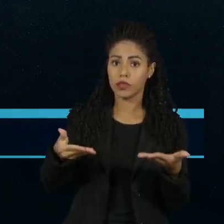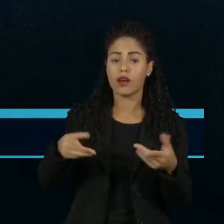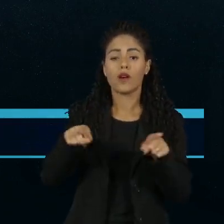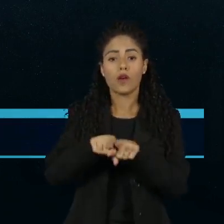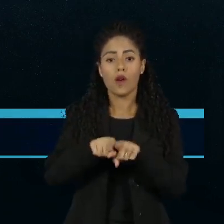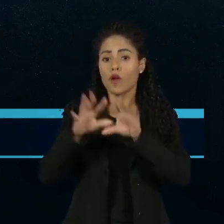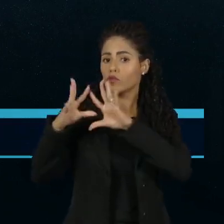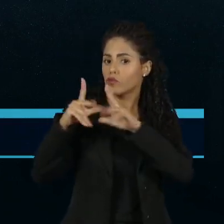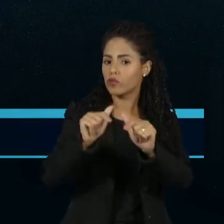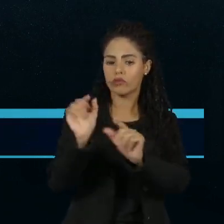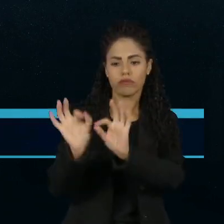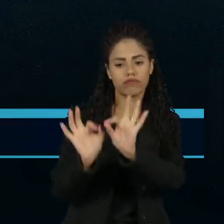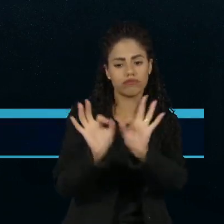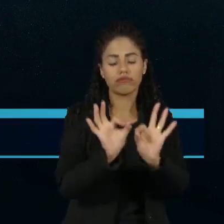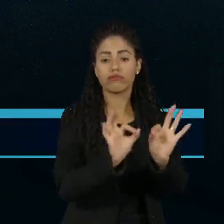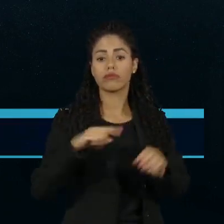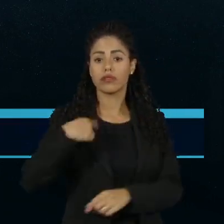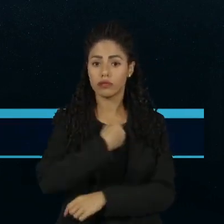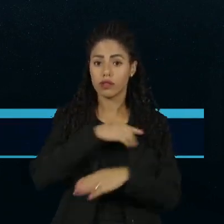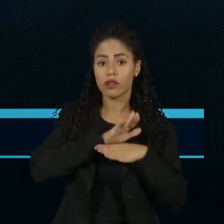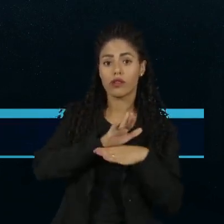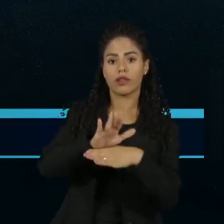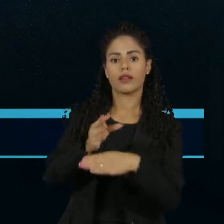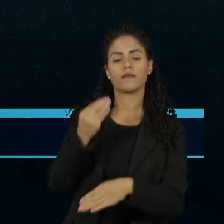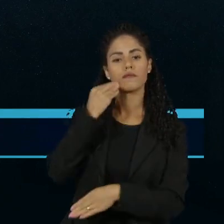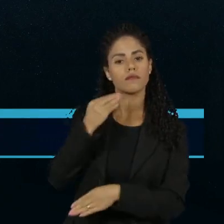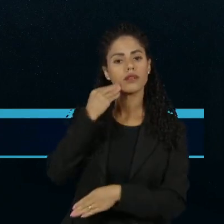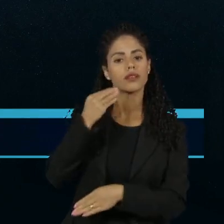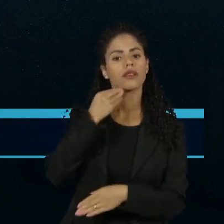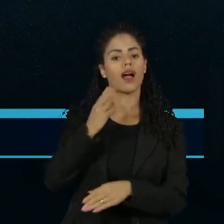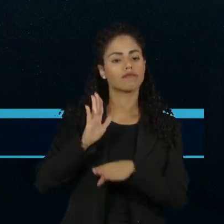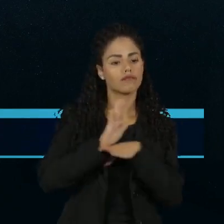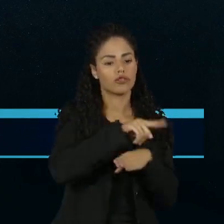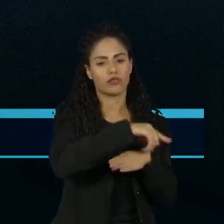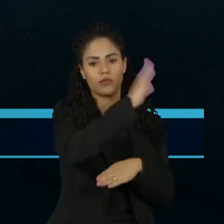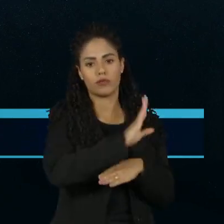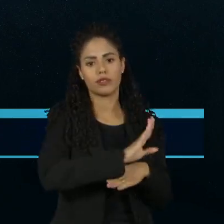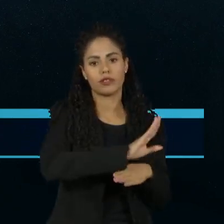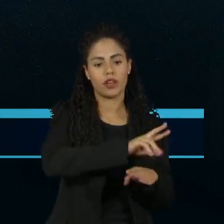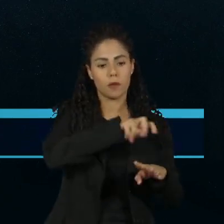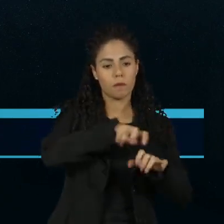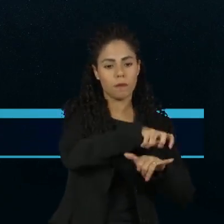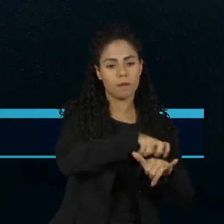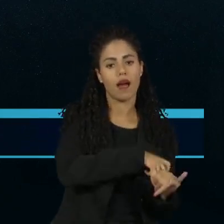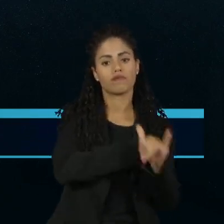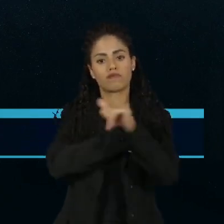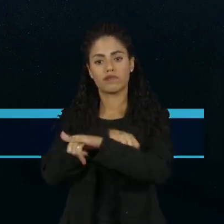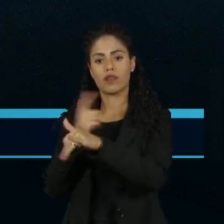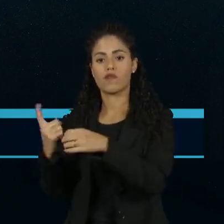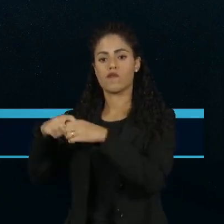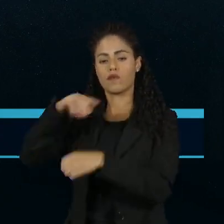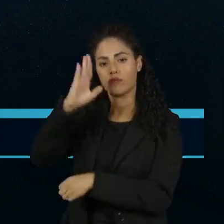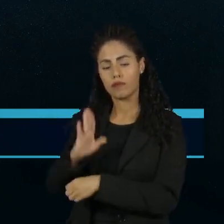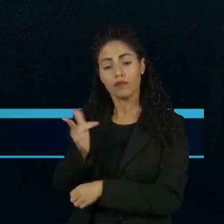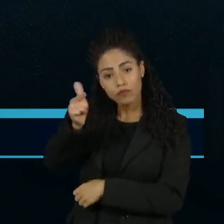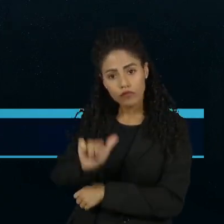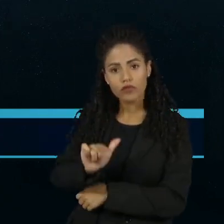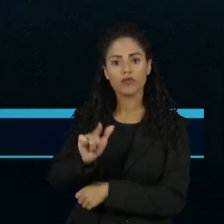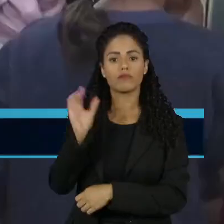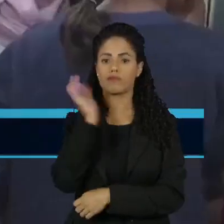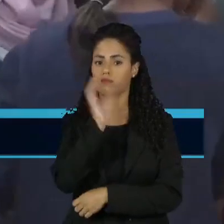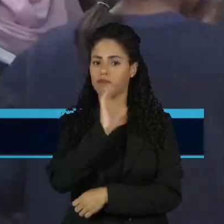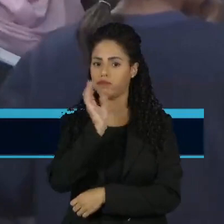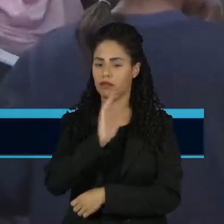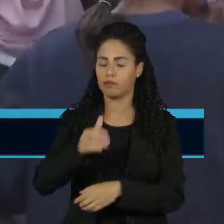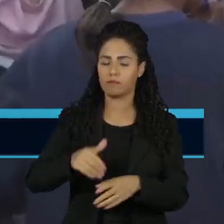fazendo tudo que está a seu alcance para articular a saída dos brasileiros de forma segura, o mais rápido